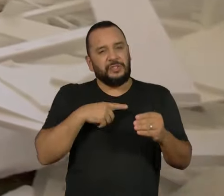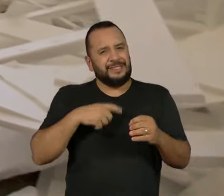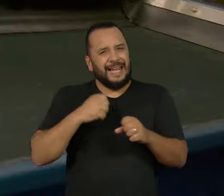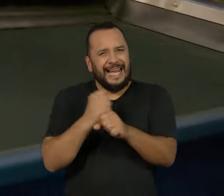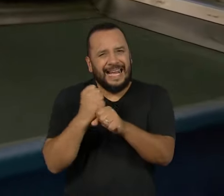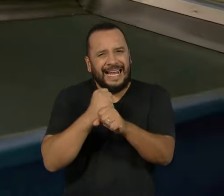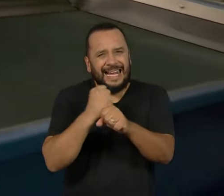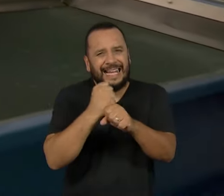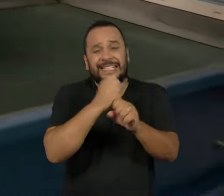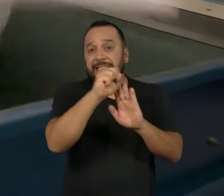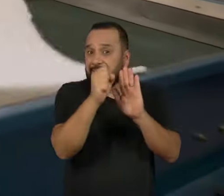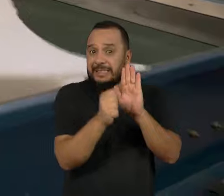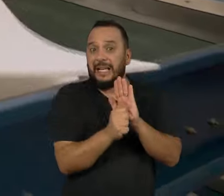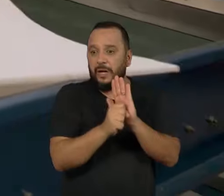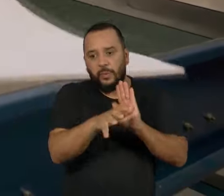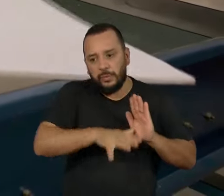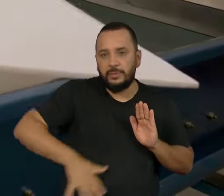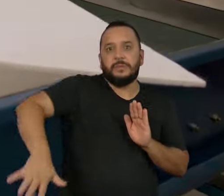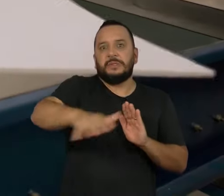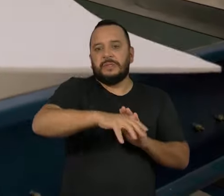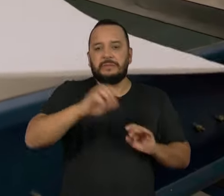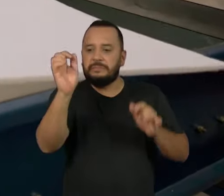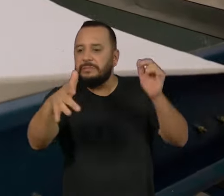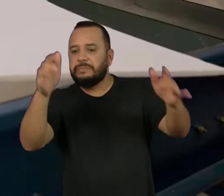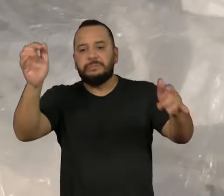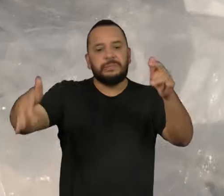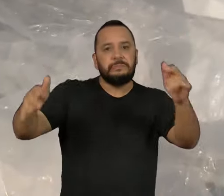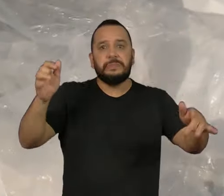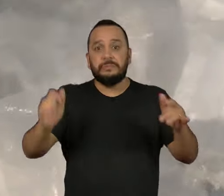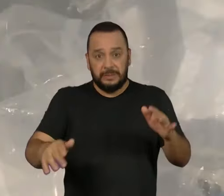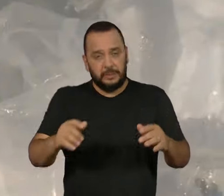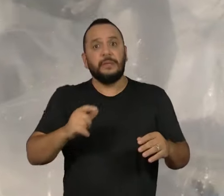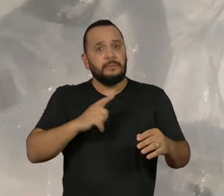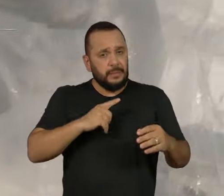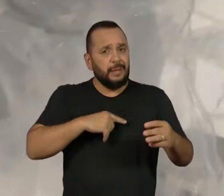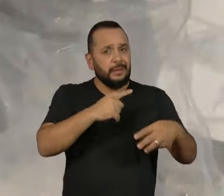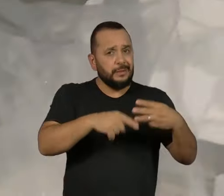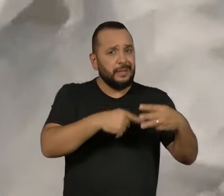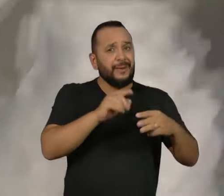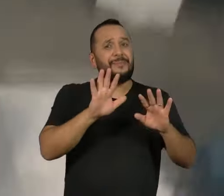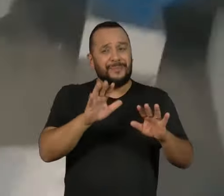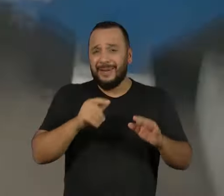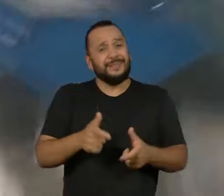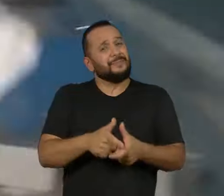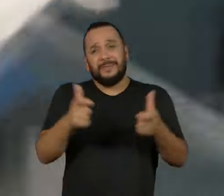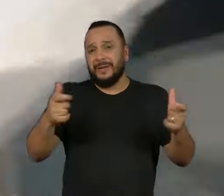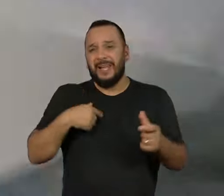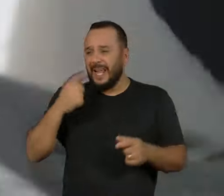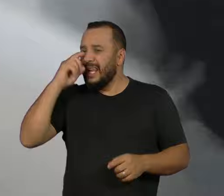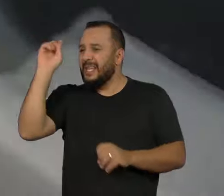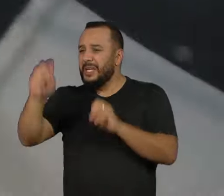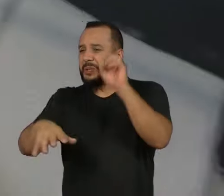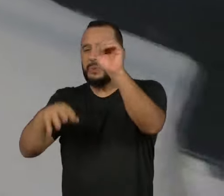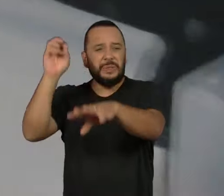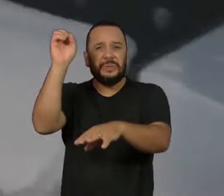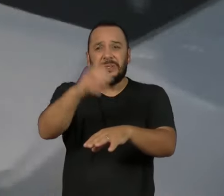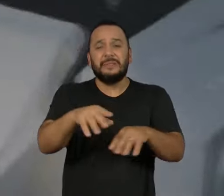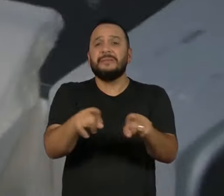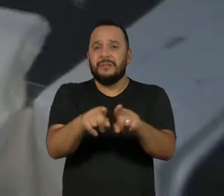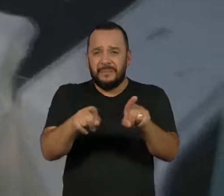ambiente. Apesar de ser reciclável, a maior parte é descartada e vai parar em aterros, lixões ou, pior,